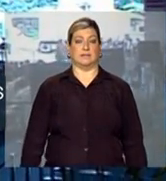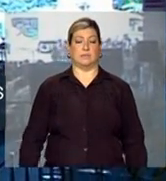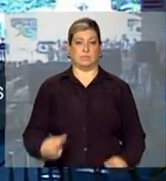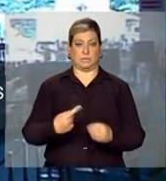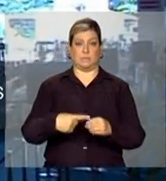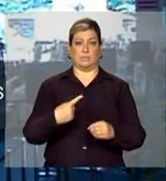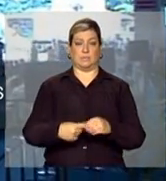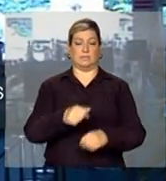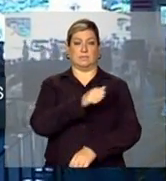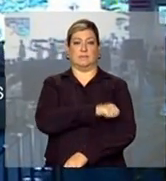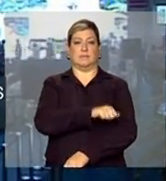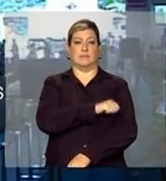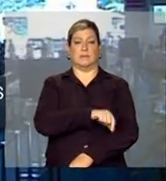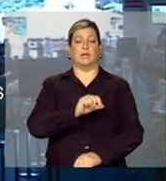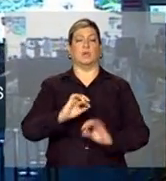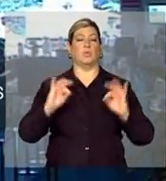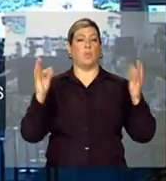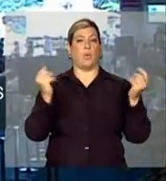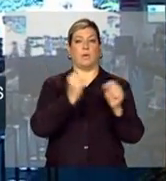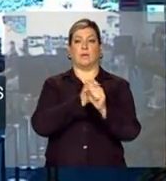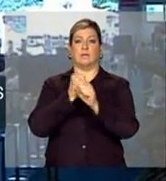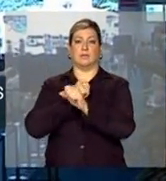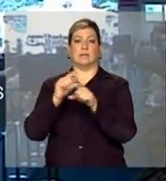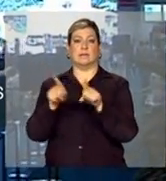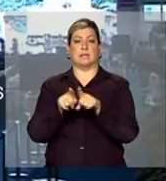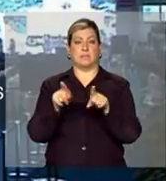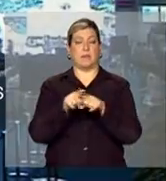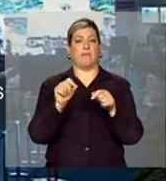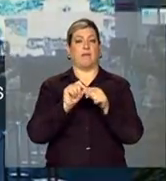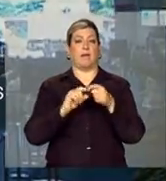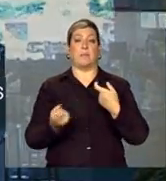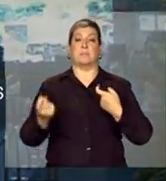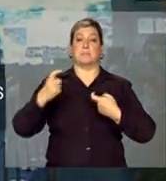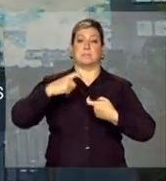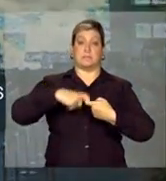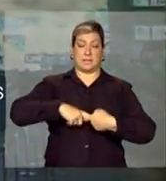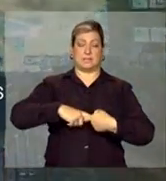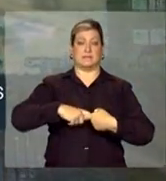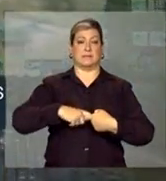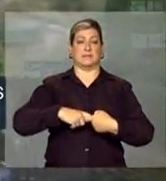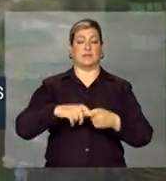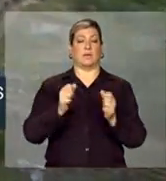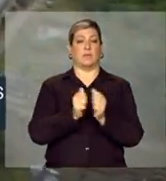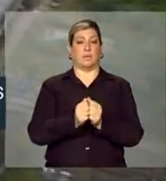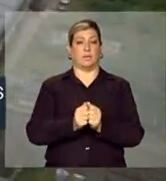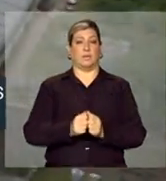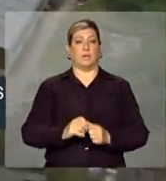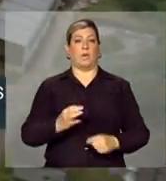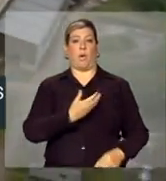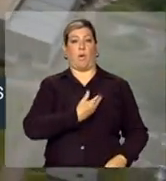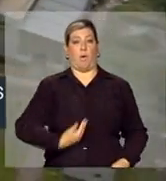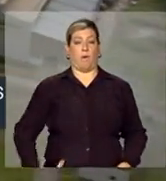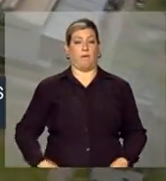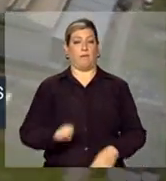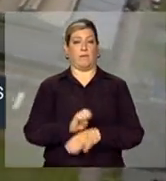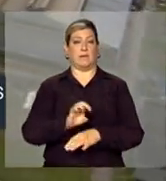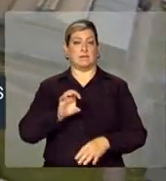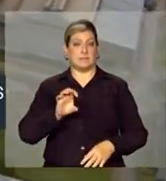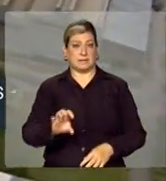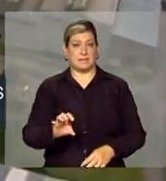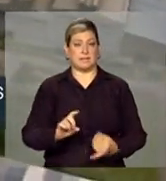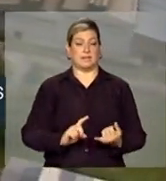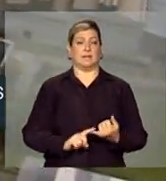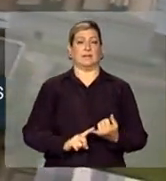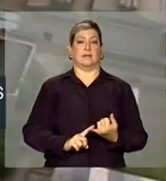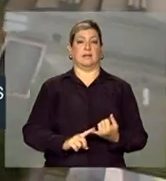com toda a infraestrutura que também foi feita em parceria com o governo do estado,